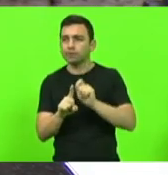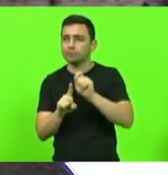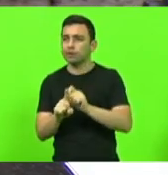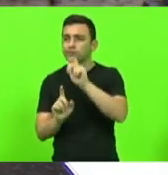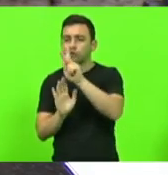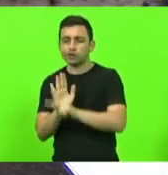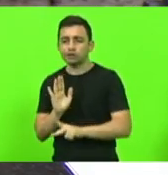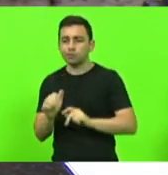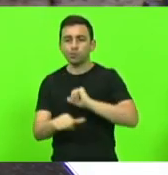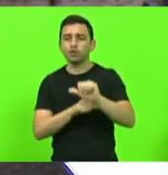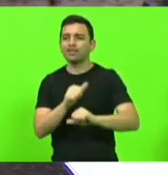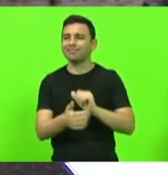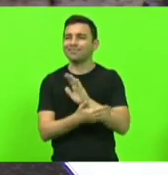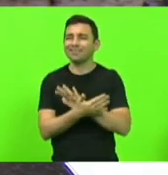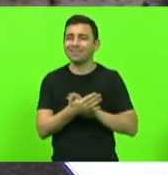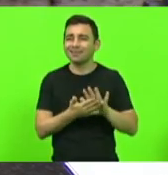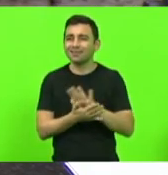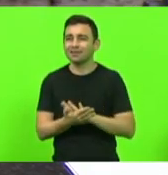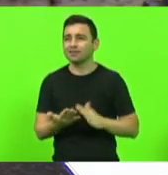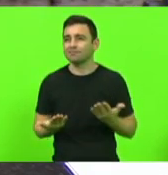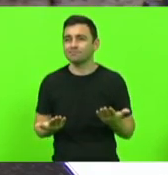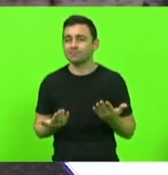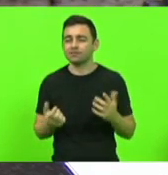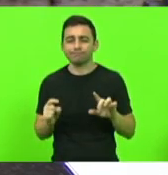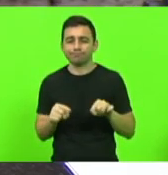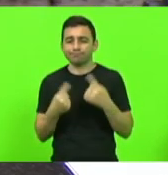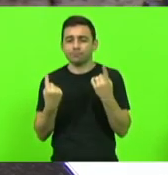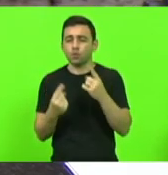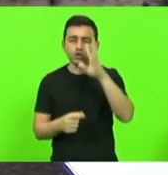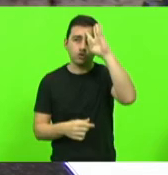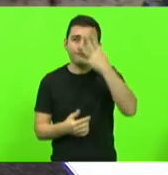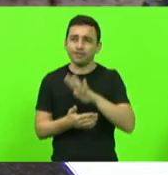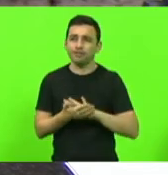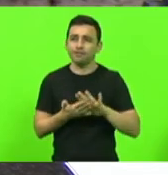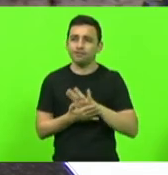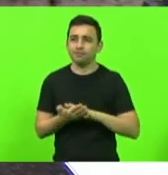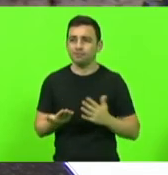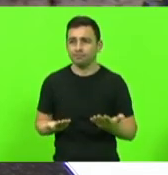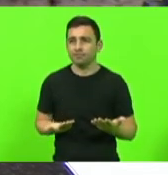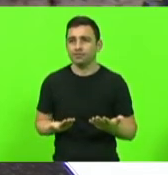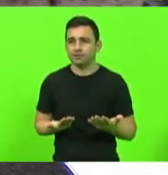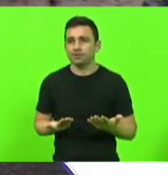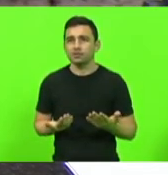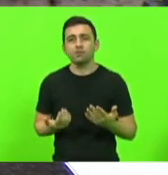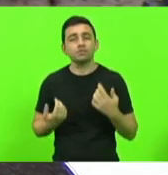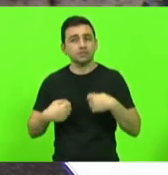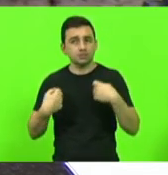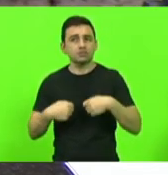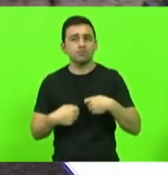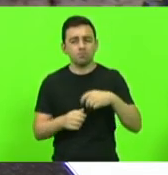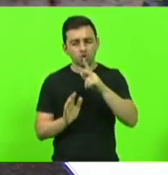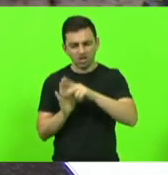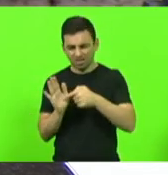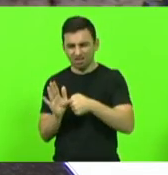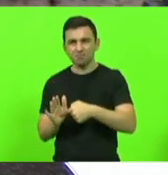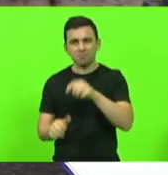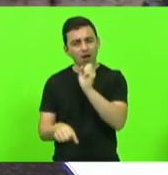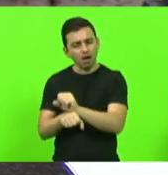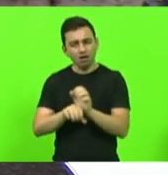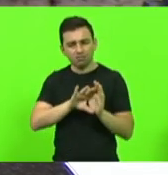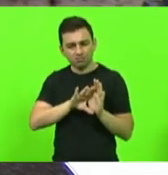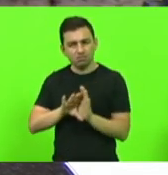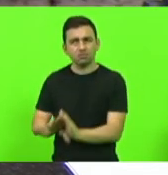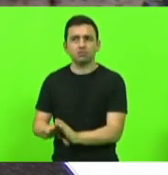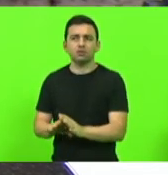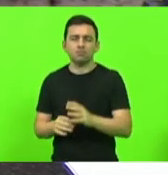e nada muda. Porque são inócuos, porque não resolvem. Né? Então, vamos parar com projetos inócuos, preconceituosos, que divide